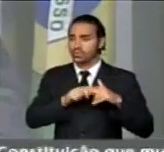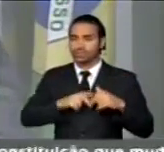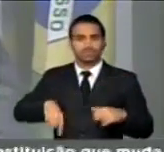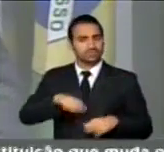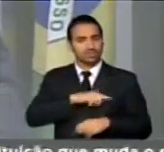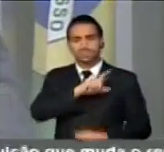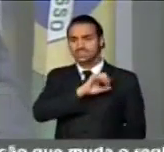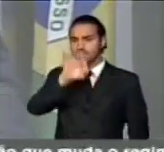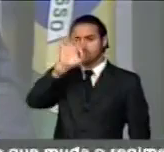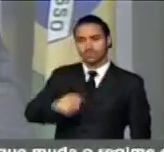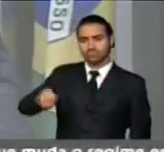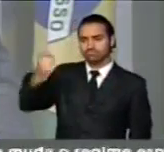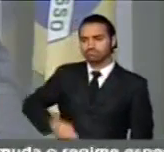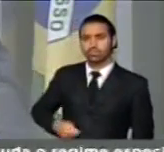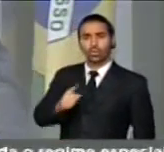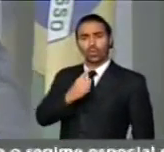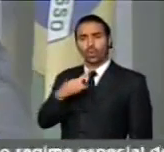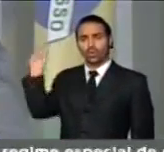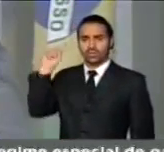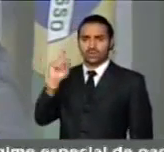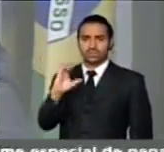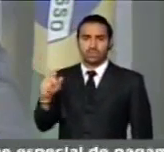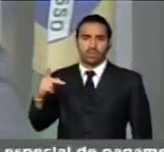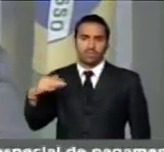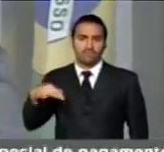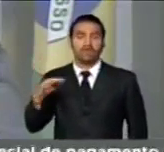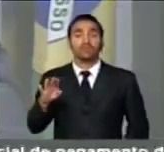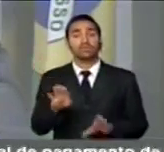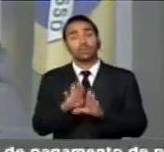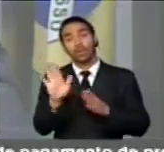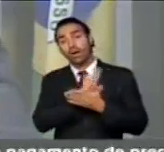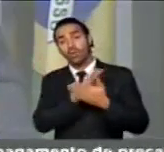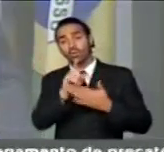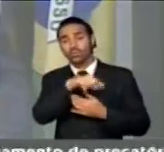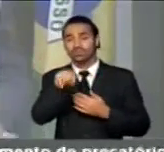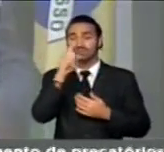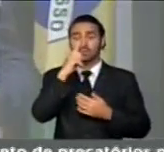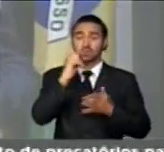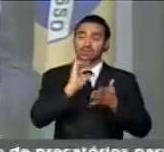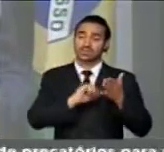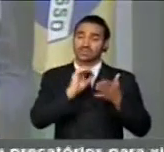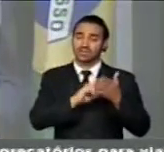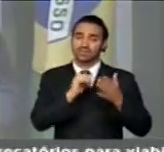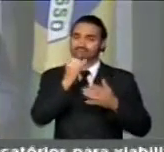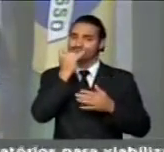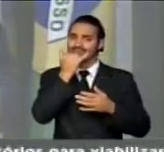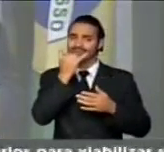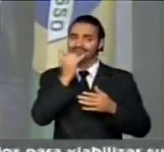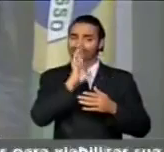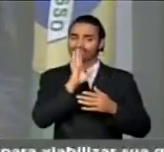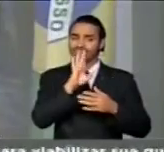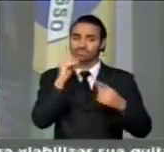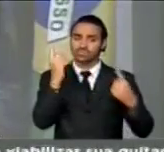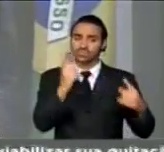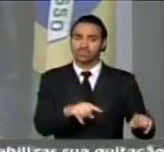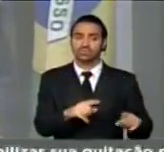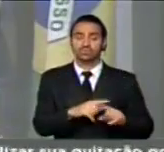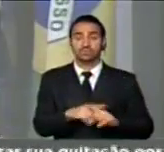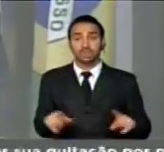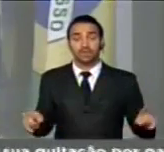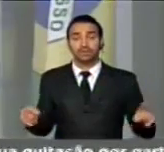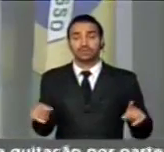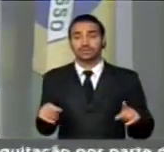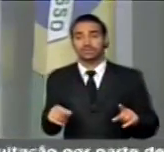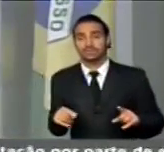radicalmente contra a CPMF. Também contra alguns cortes que achamos que foram excessivos. Mas não posso deixar de